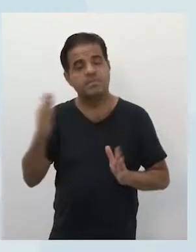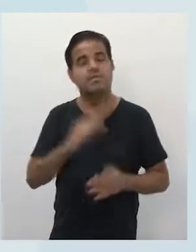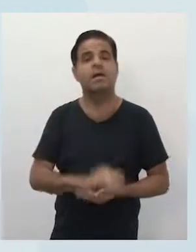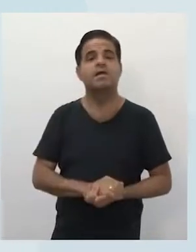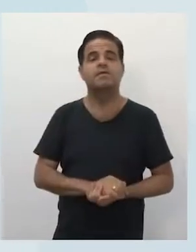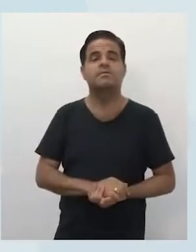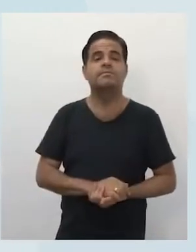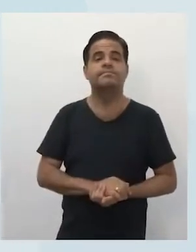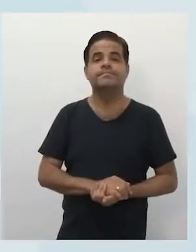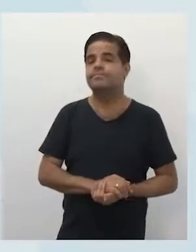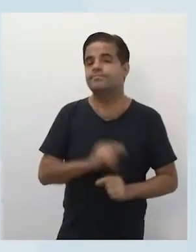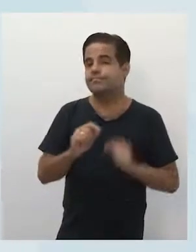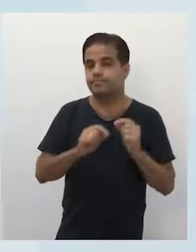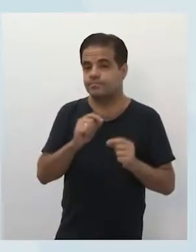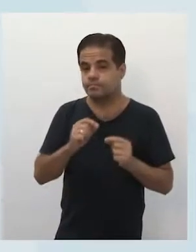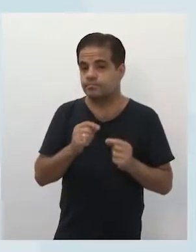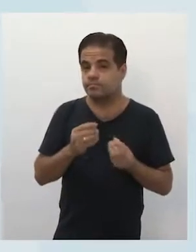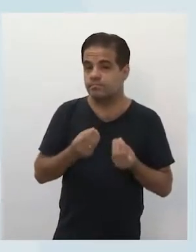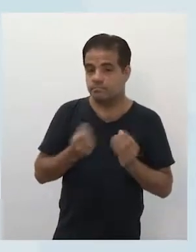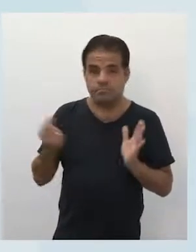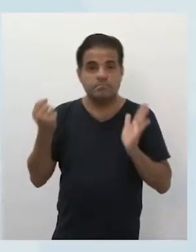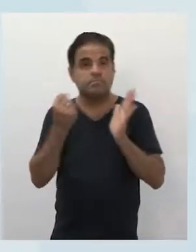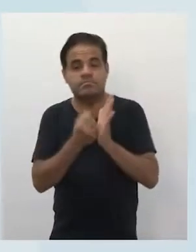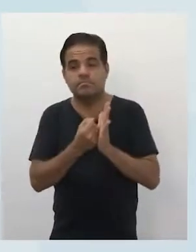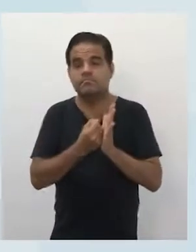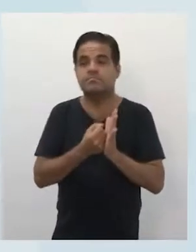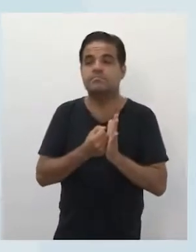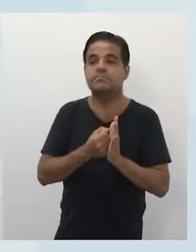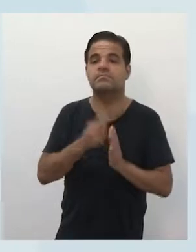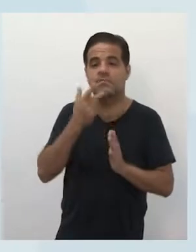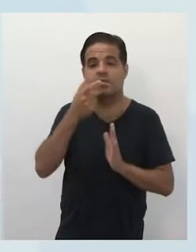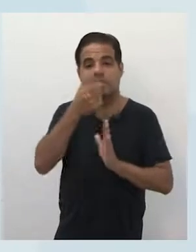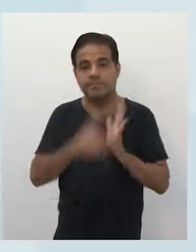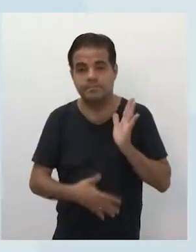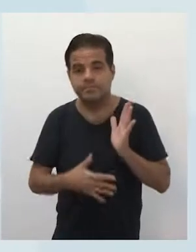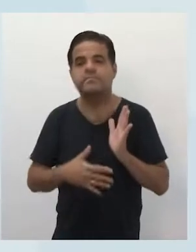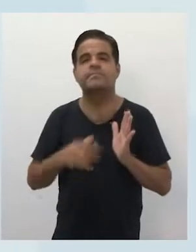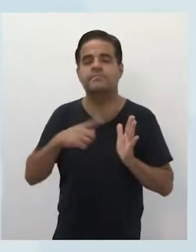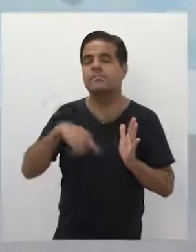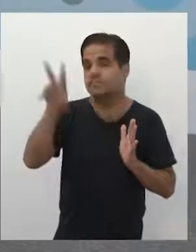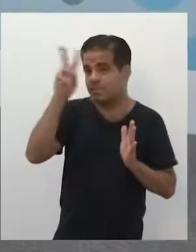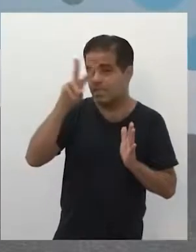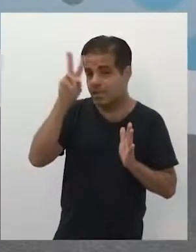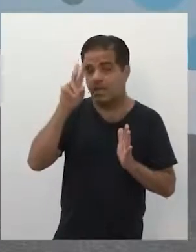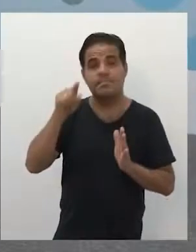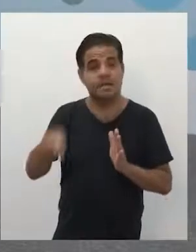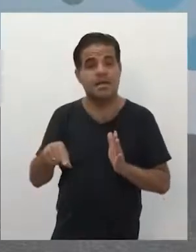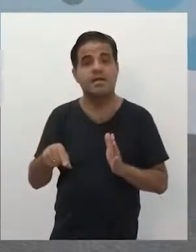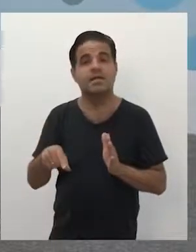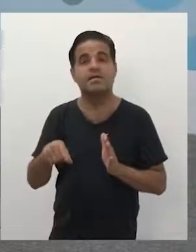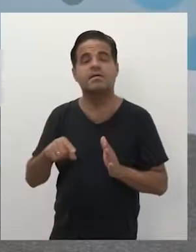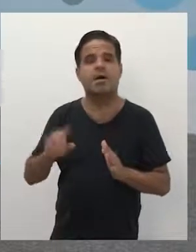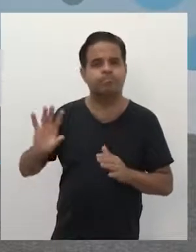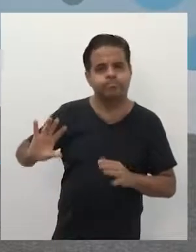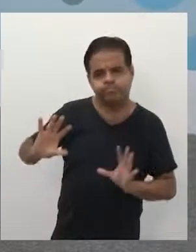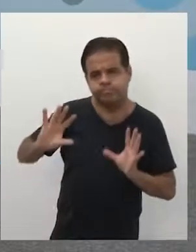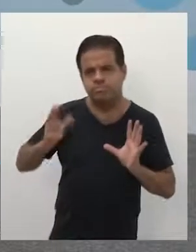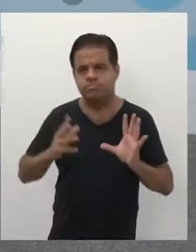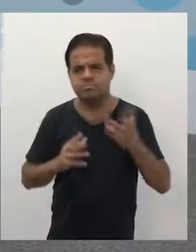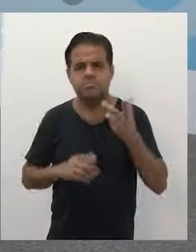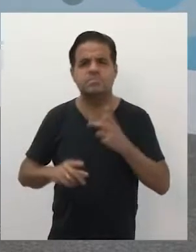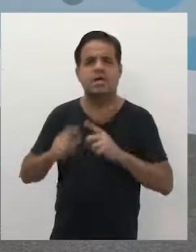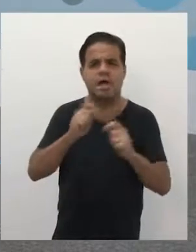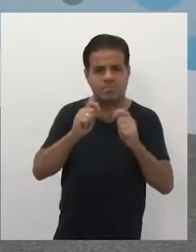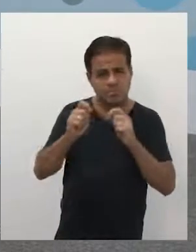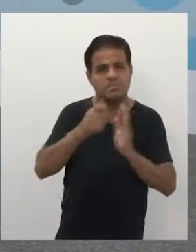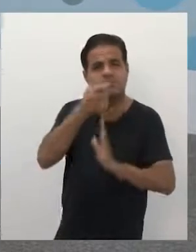né? Como está marcada aí a fala, né? Então, lembrando aí das aspas, né? Então, na